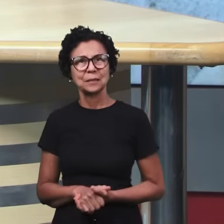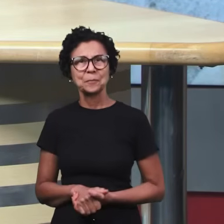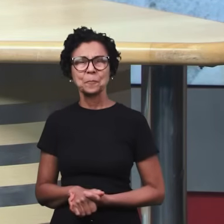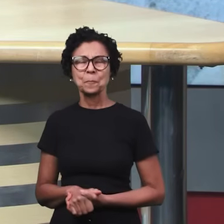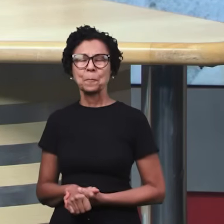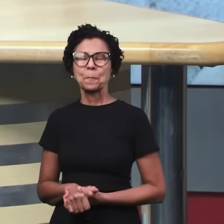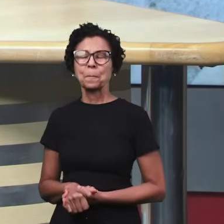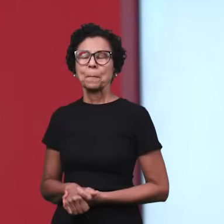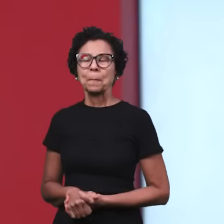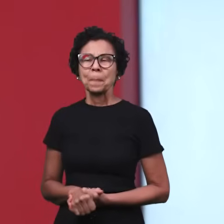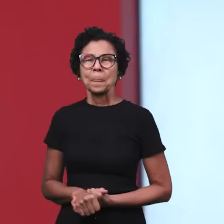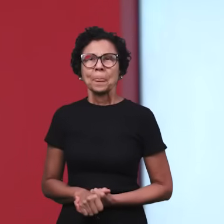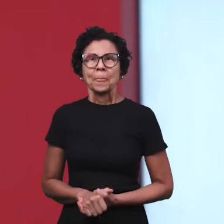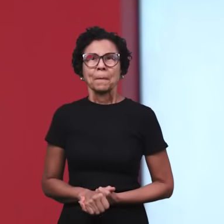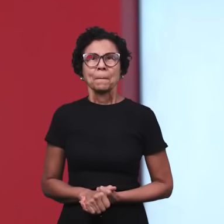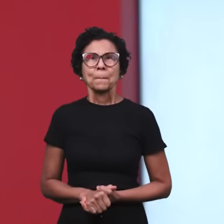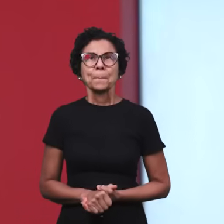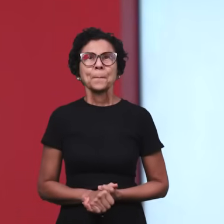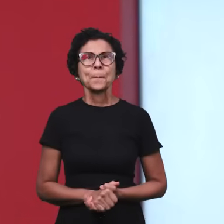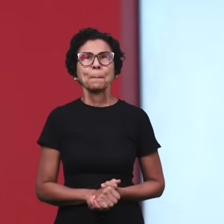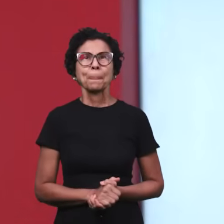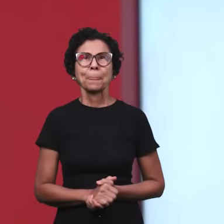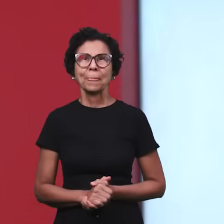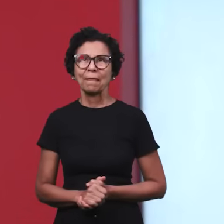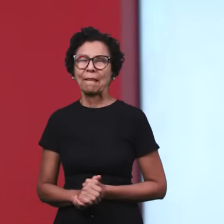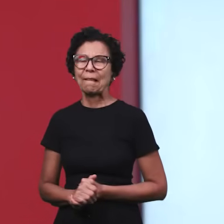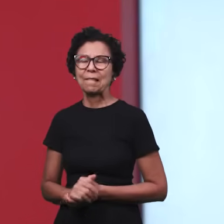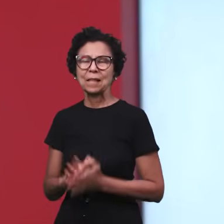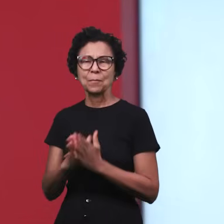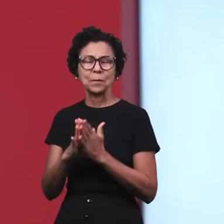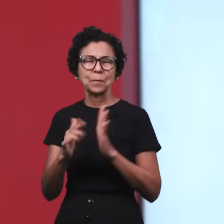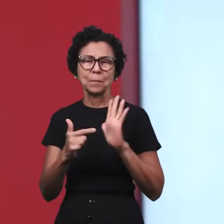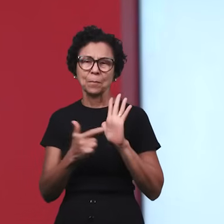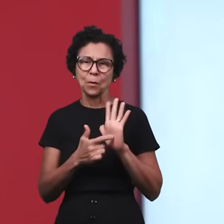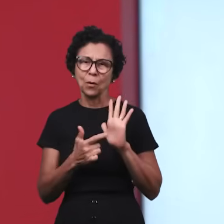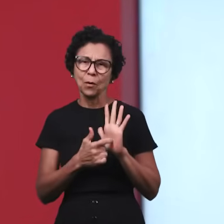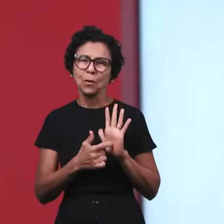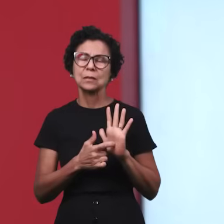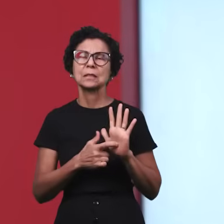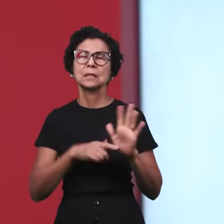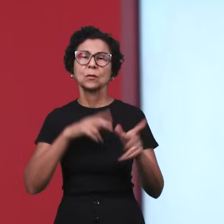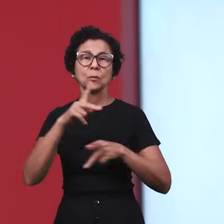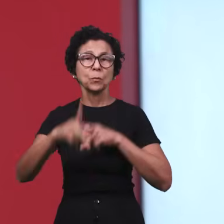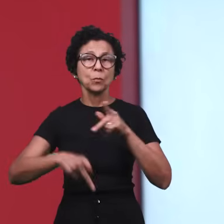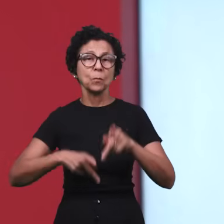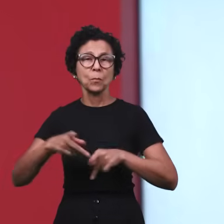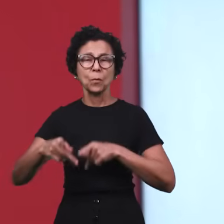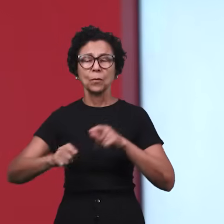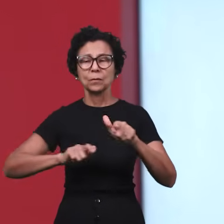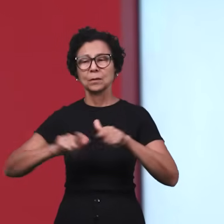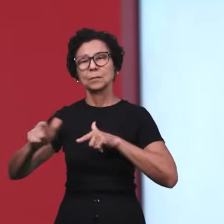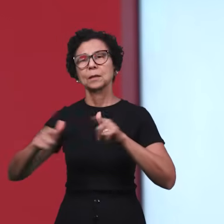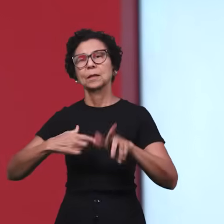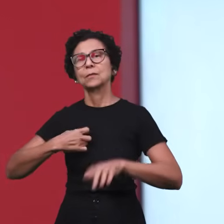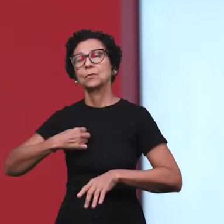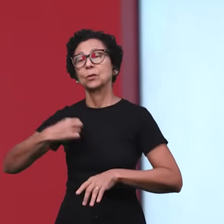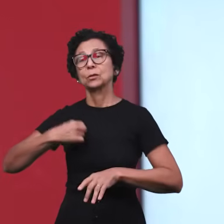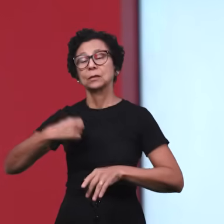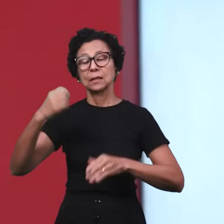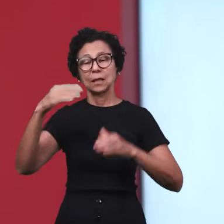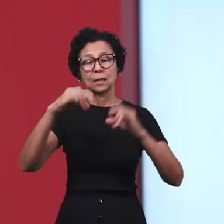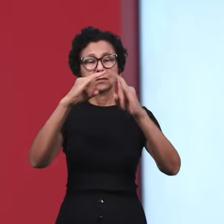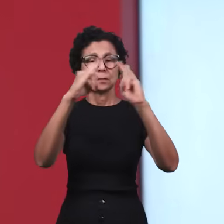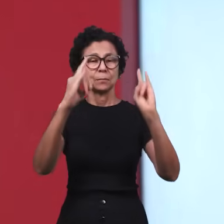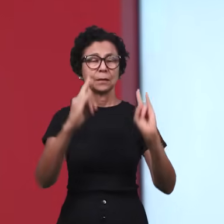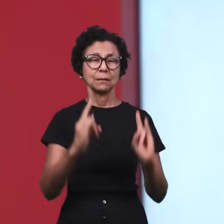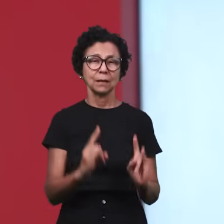nós olhamos lá, né, na palavra do Senhor, ali no tabernáculo, no templo, como o povo se entregava voluntariamente ao serviço do Senhor, a trazer as